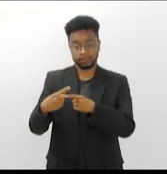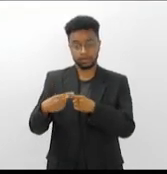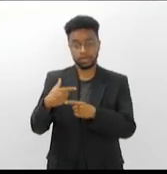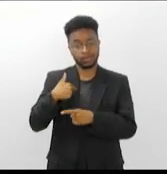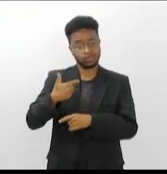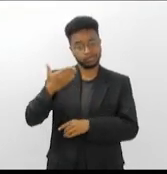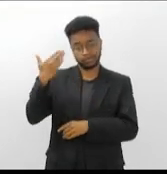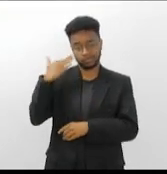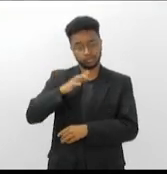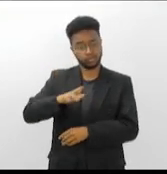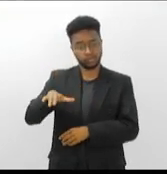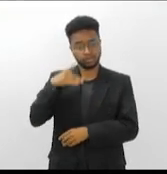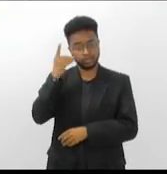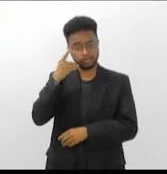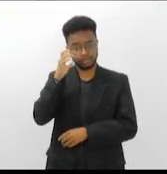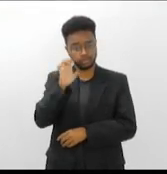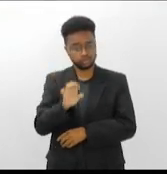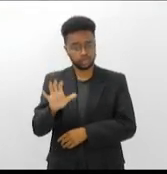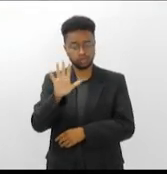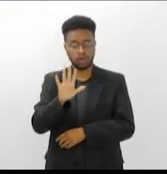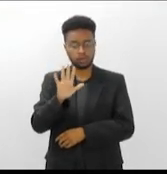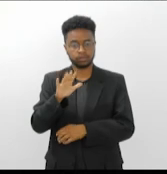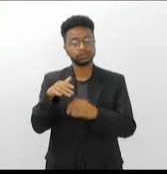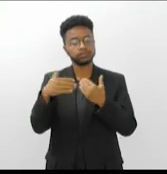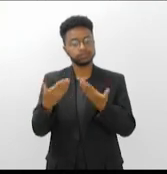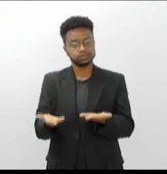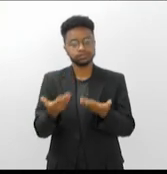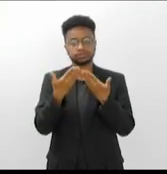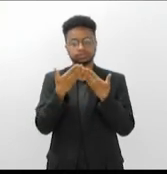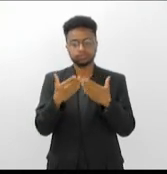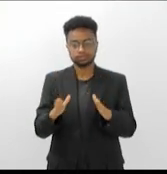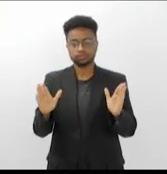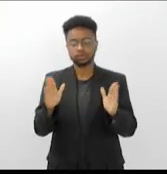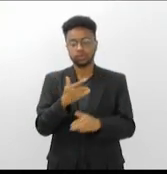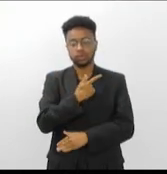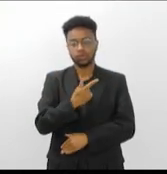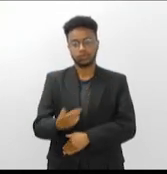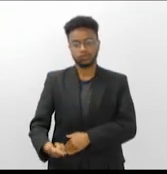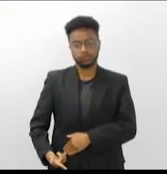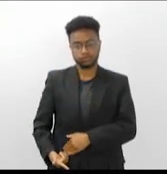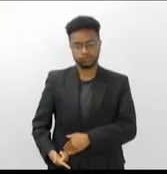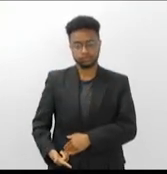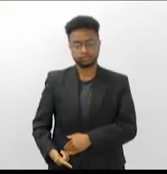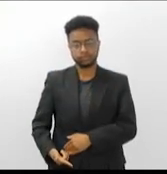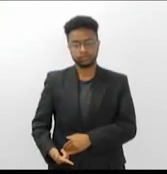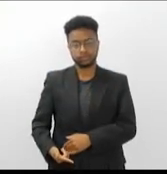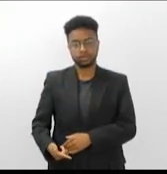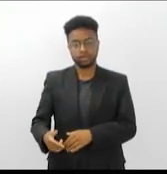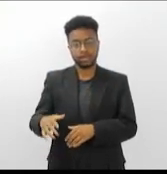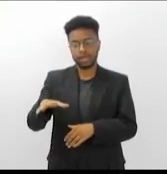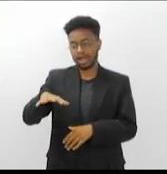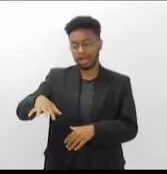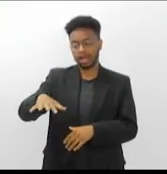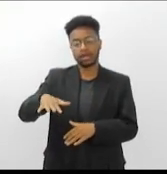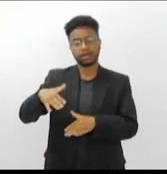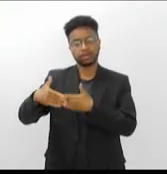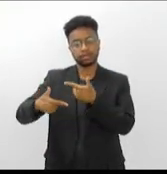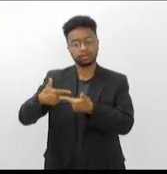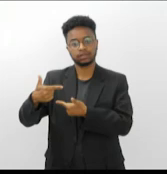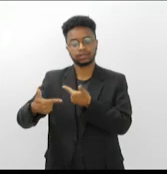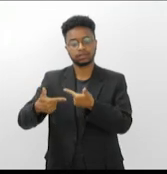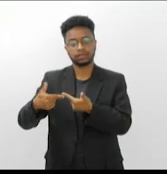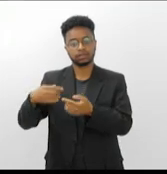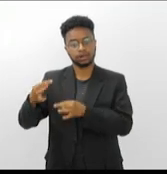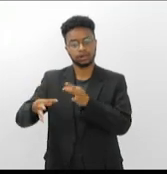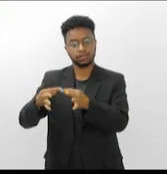era deputado estadual. E foi inaugurada pelo governo do estado a estação de tratamento de água, a